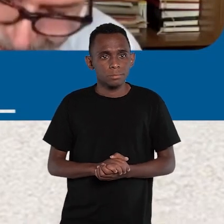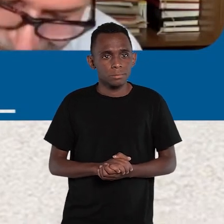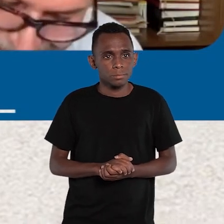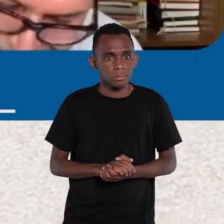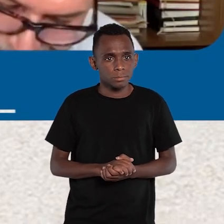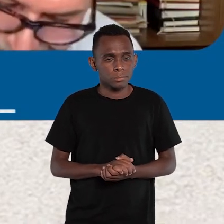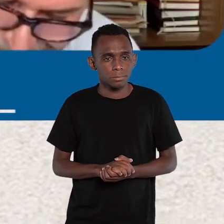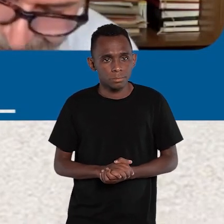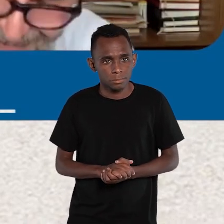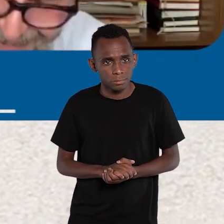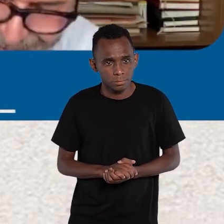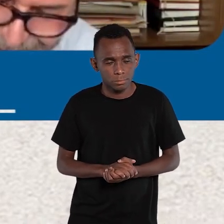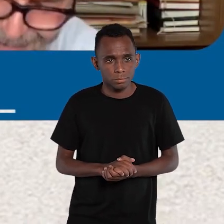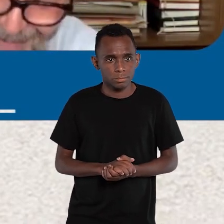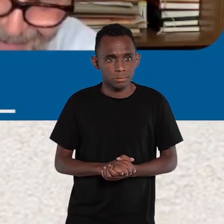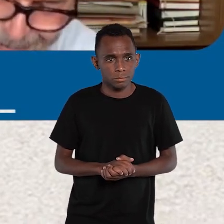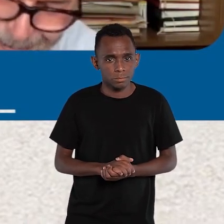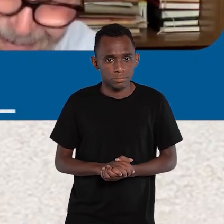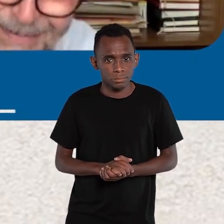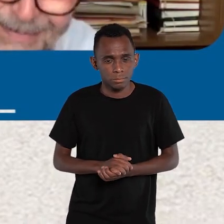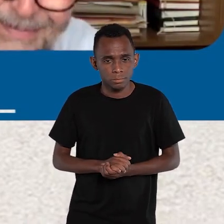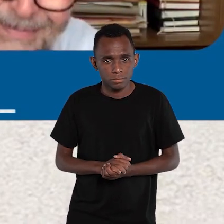assalto.